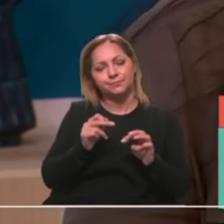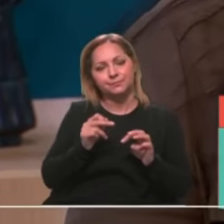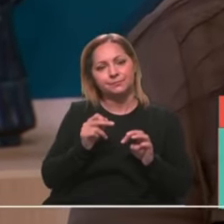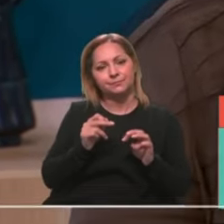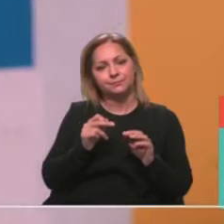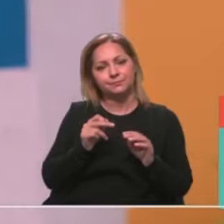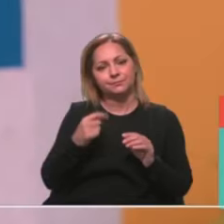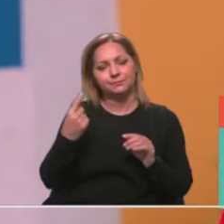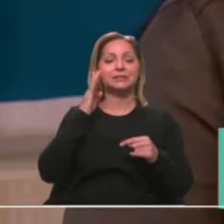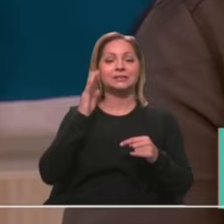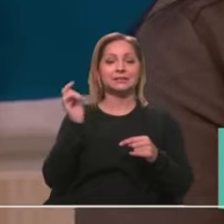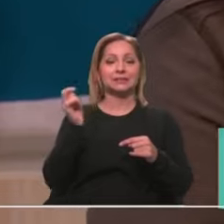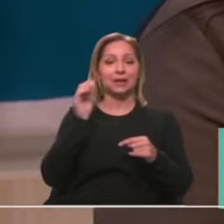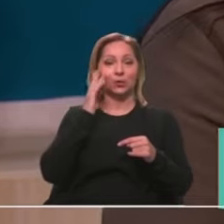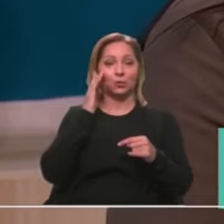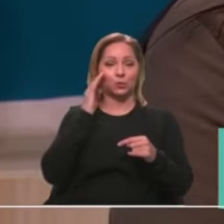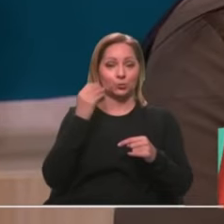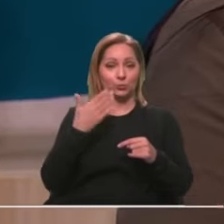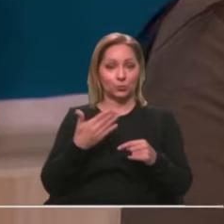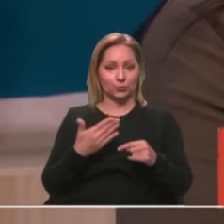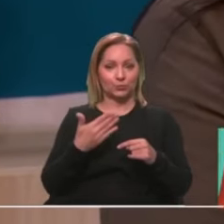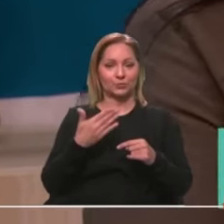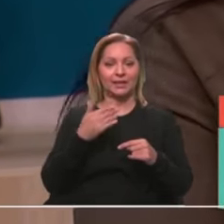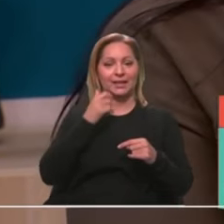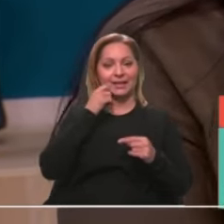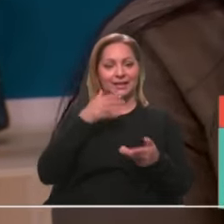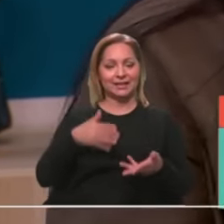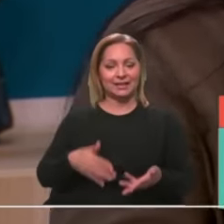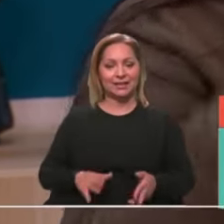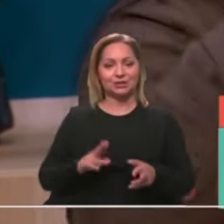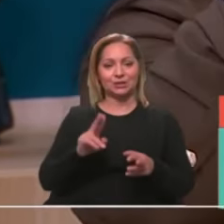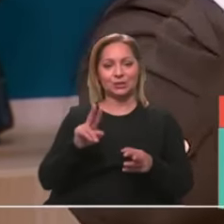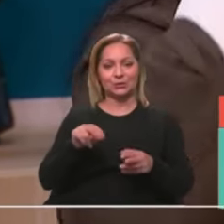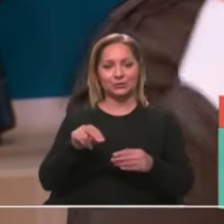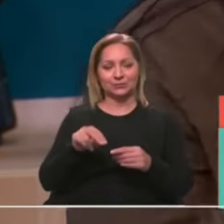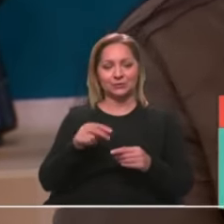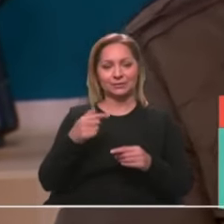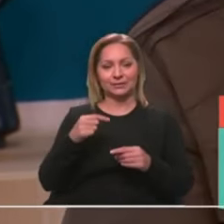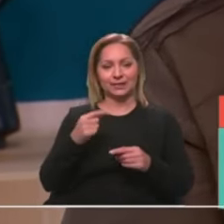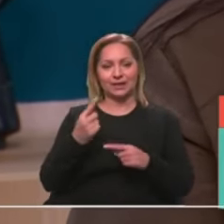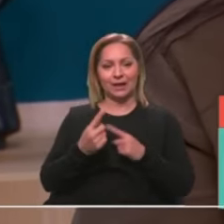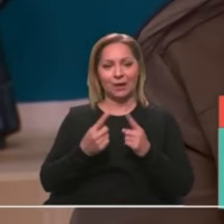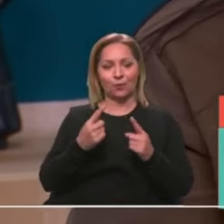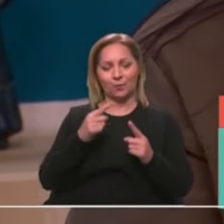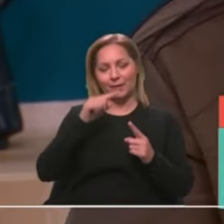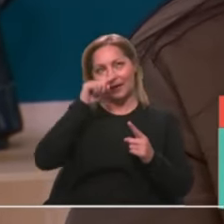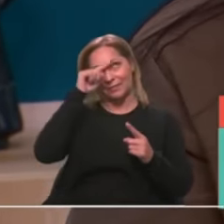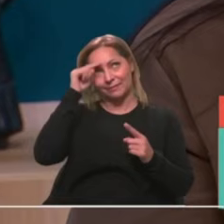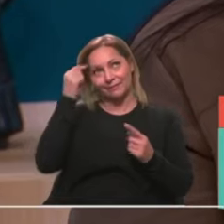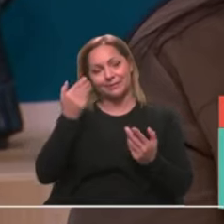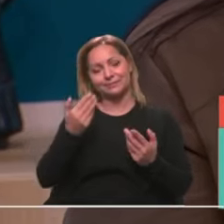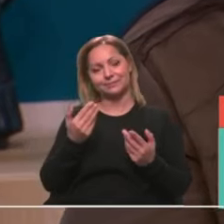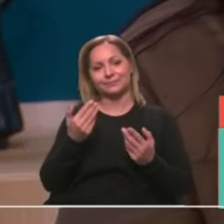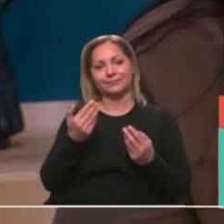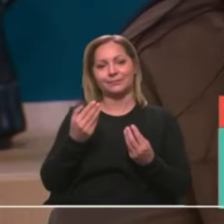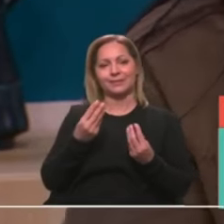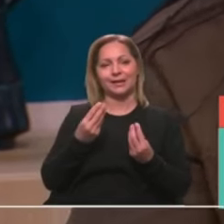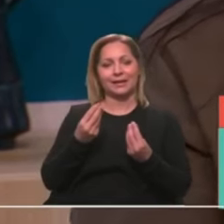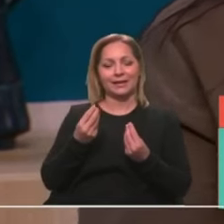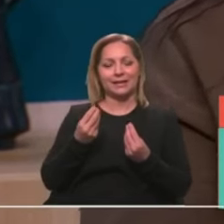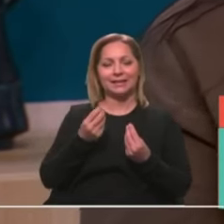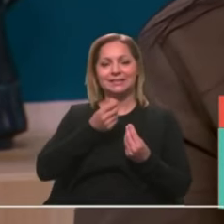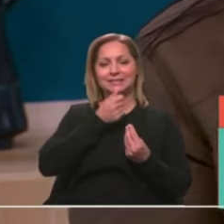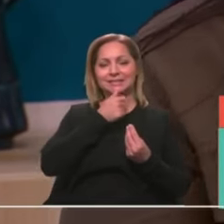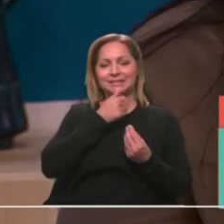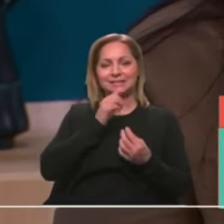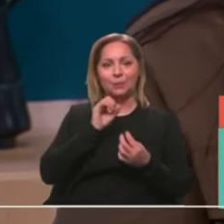vamos ter que ser obrigados a sair daquilo. Os nascidos no mês de novembro têm às vezes alguma dificuldade em tomar aquelas decisões rápidas.